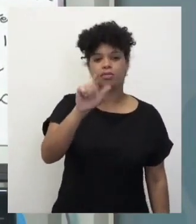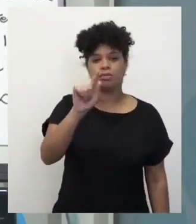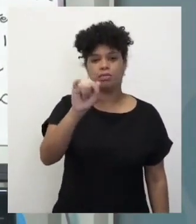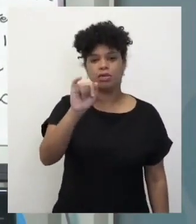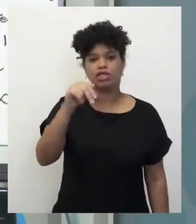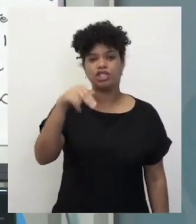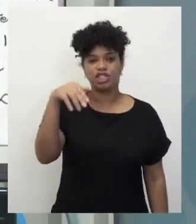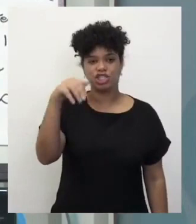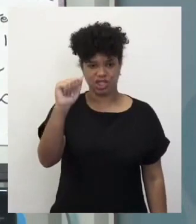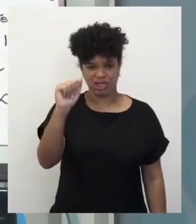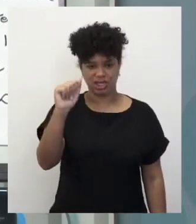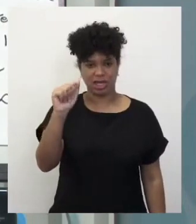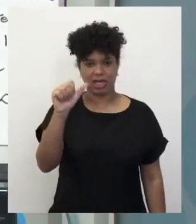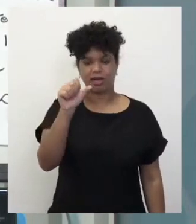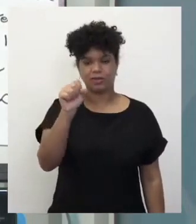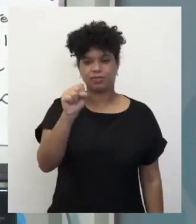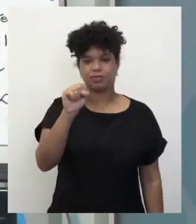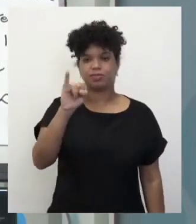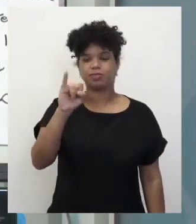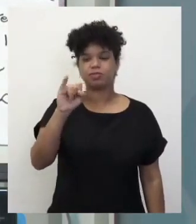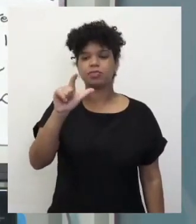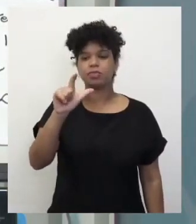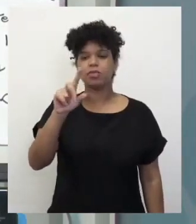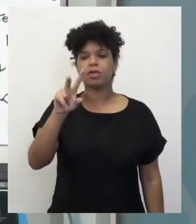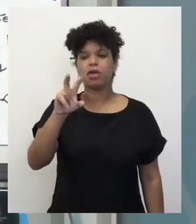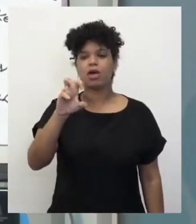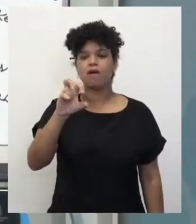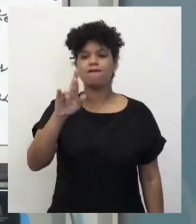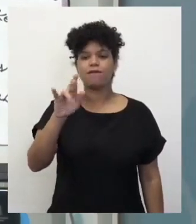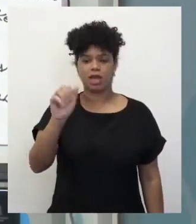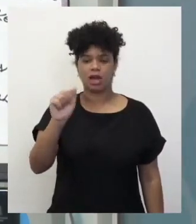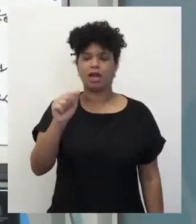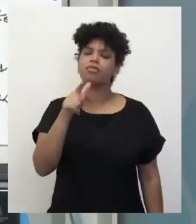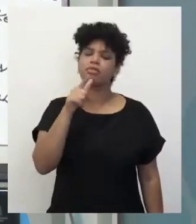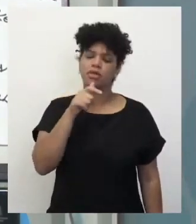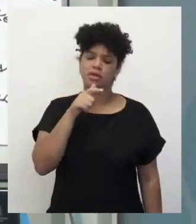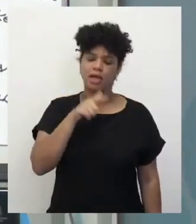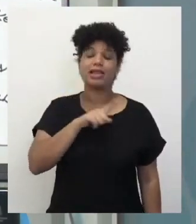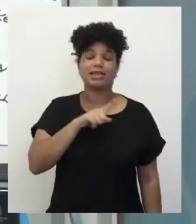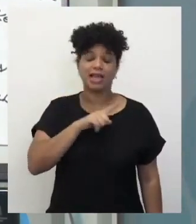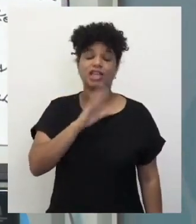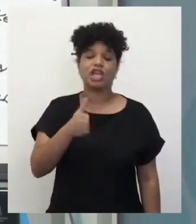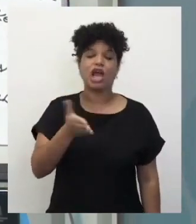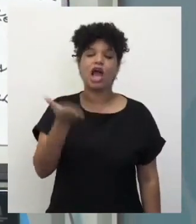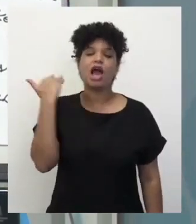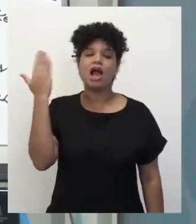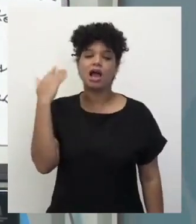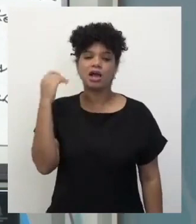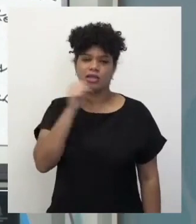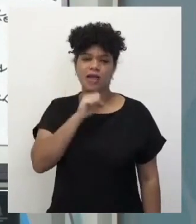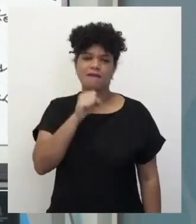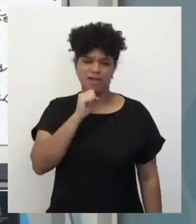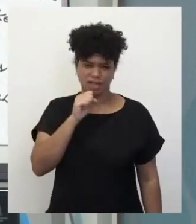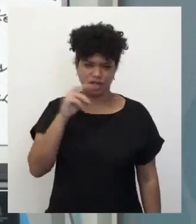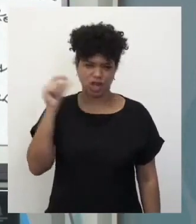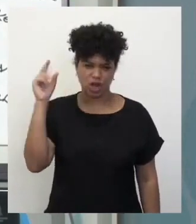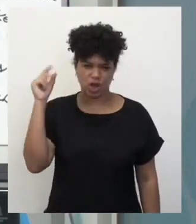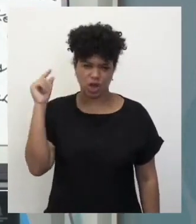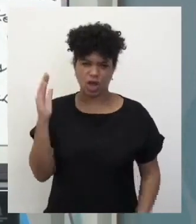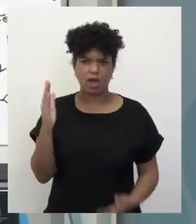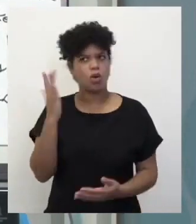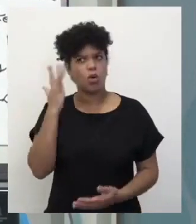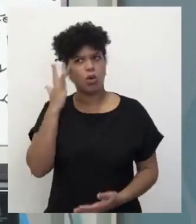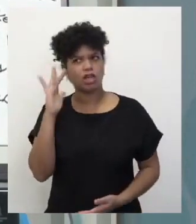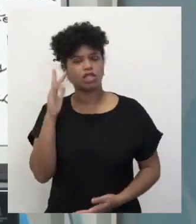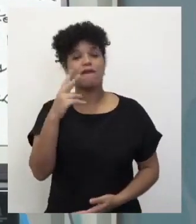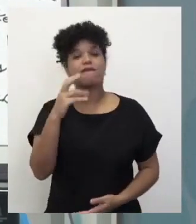escadas eram projetadas. Então essa exposição já faz alguns anos, né? Na verdade, essa exposição deve ter uns 20 anos, por aí, ou mais, tá?